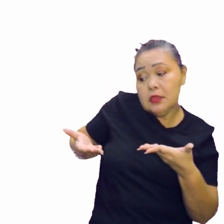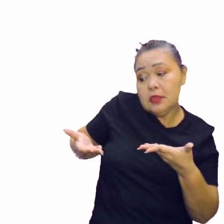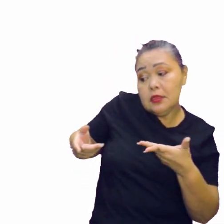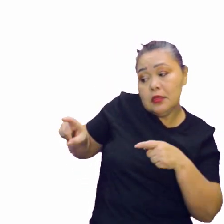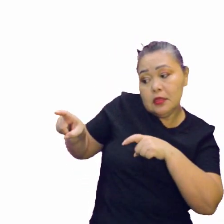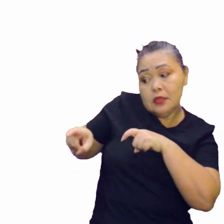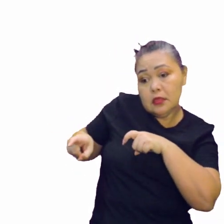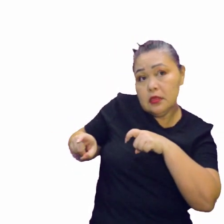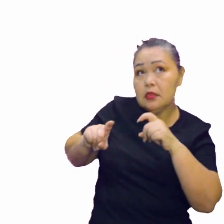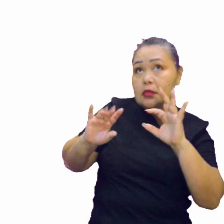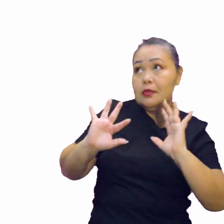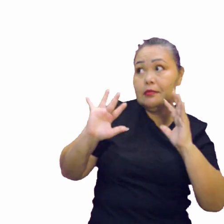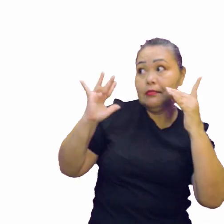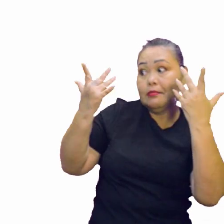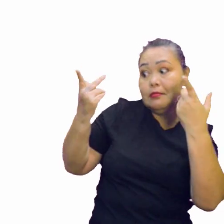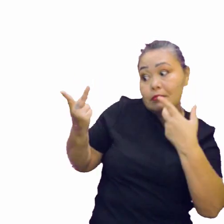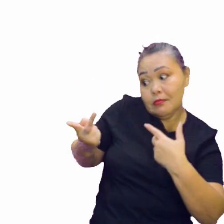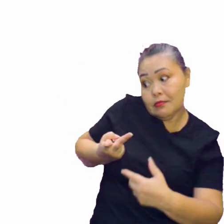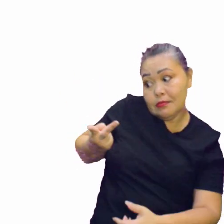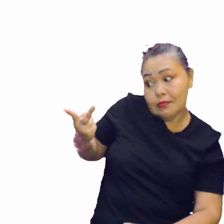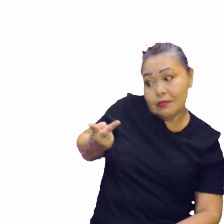agrícola.